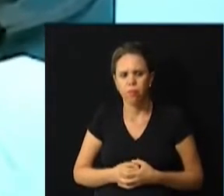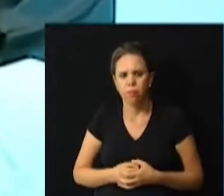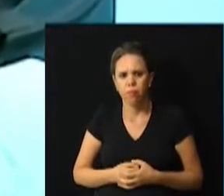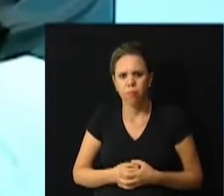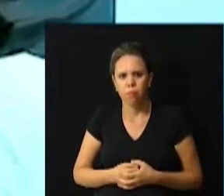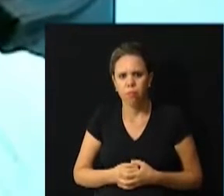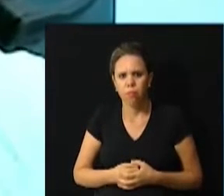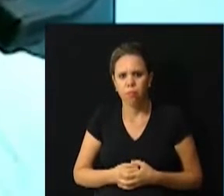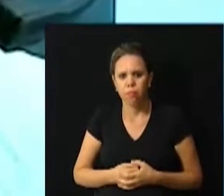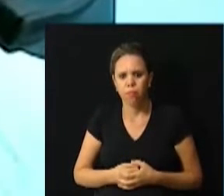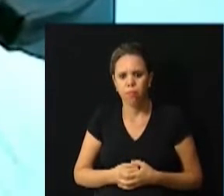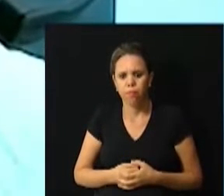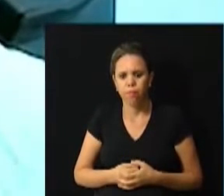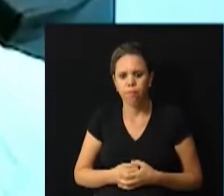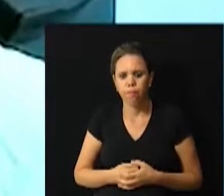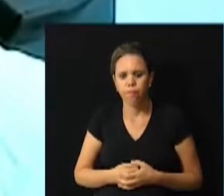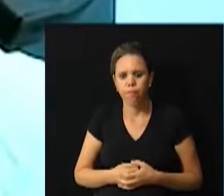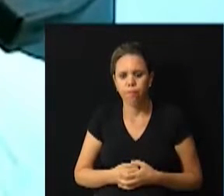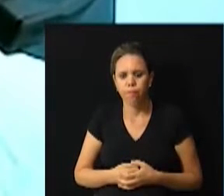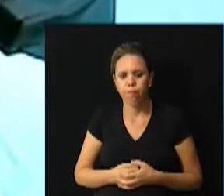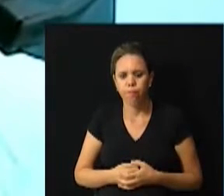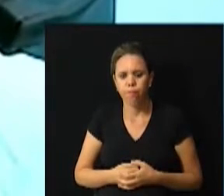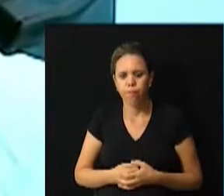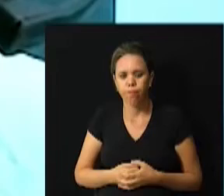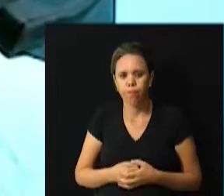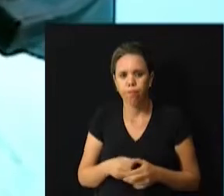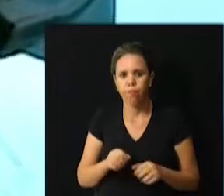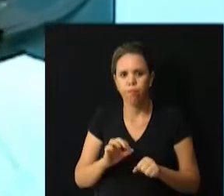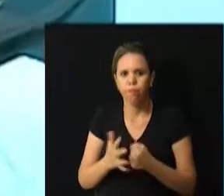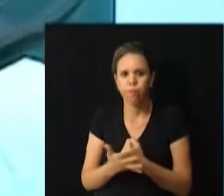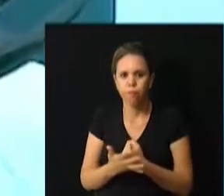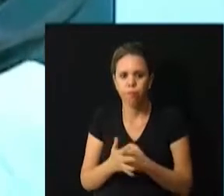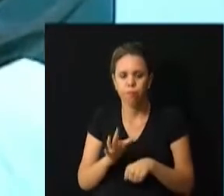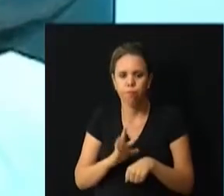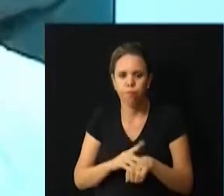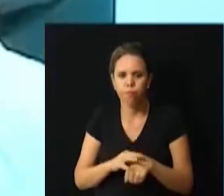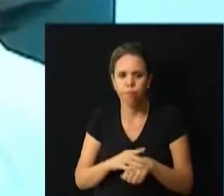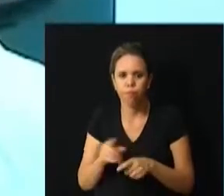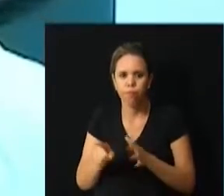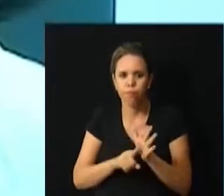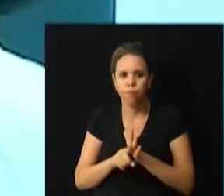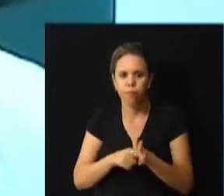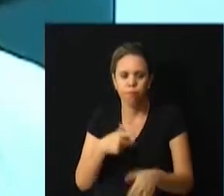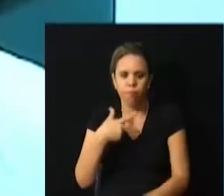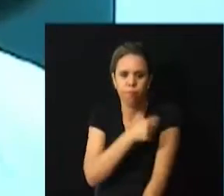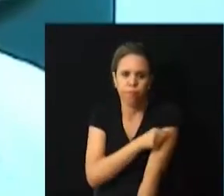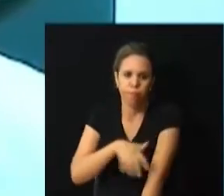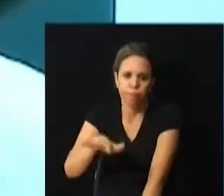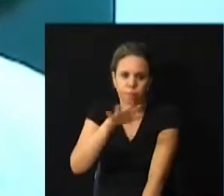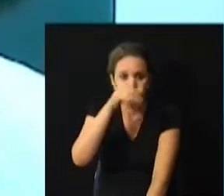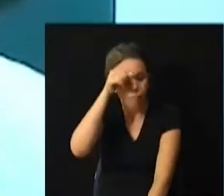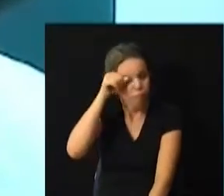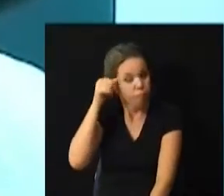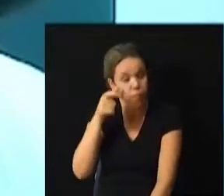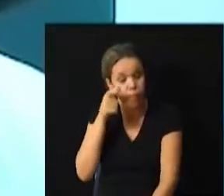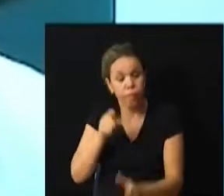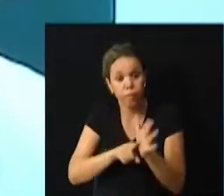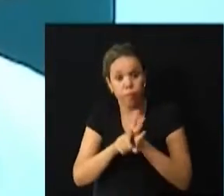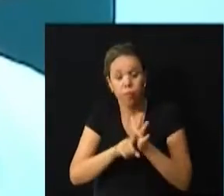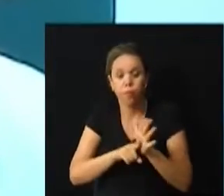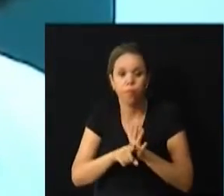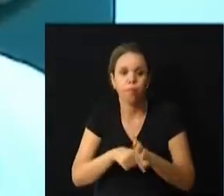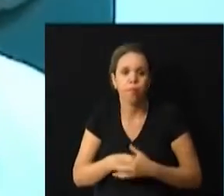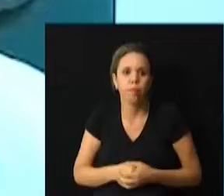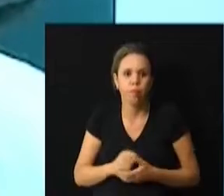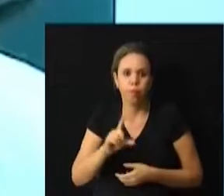né? Então, no Covid, nós estamos fazendo essas vacinas, né? Vocês estão vendo aqui